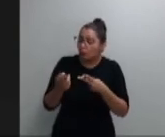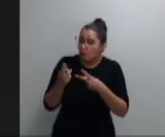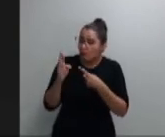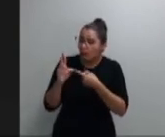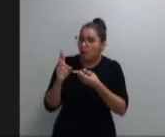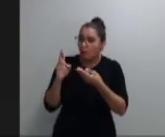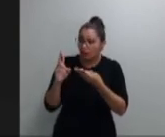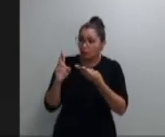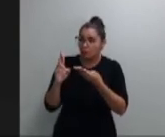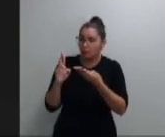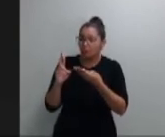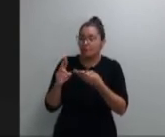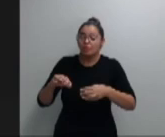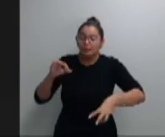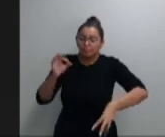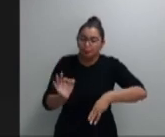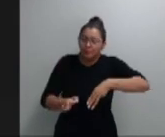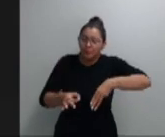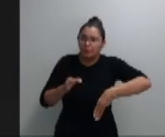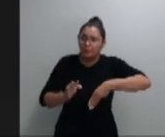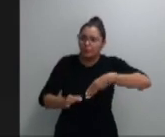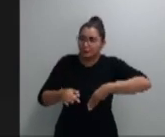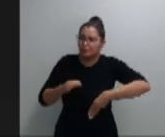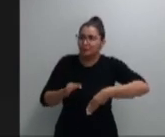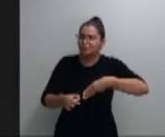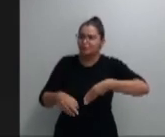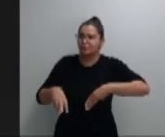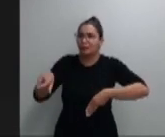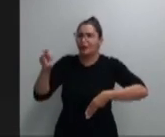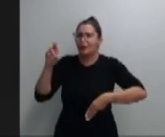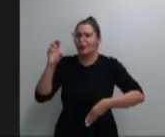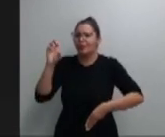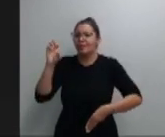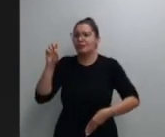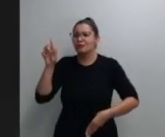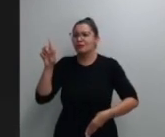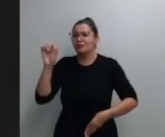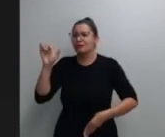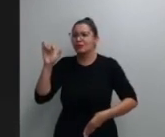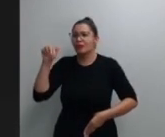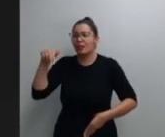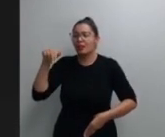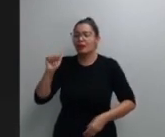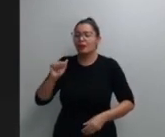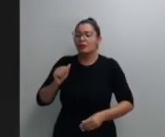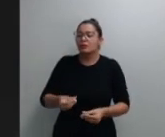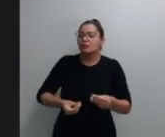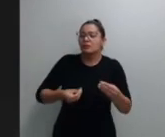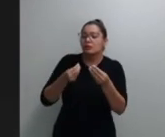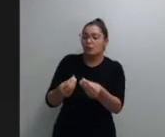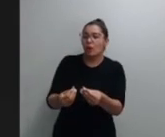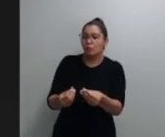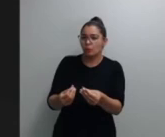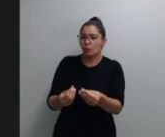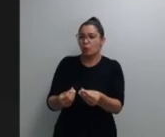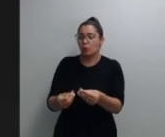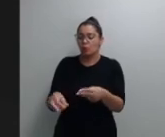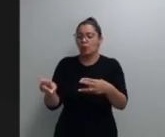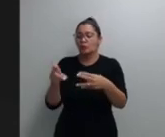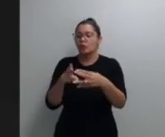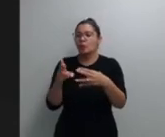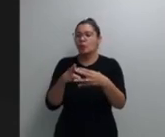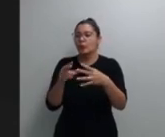da ministra Regina no caso dando provimento ao recurso especial pediu vista o ministro